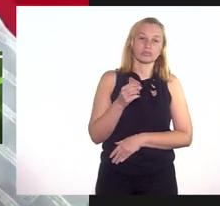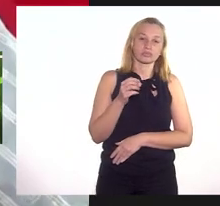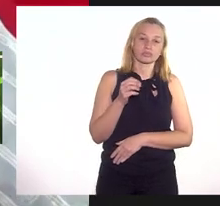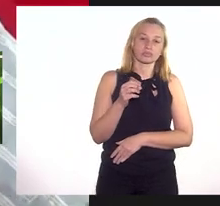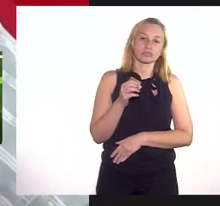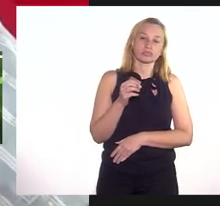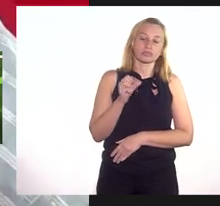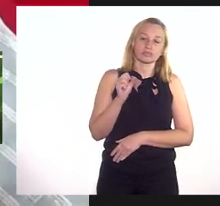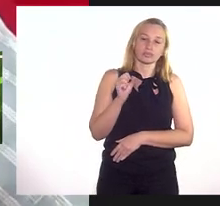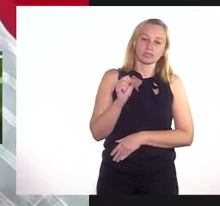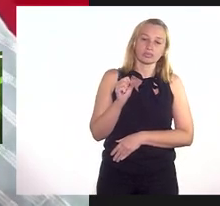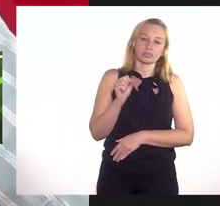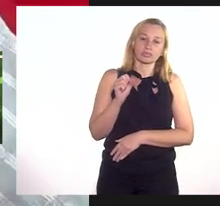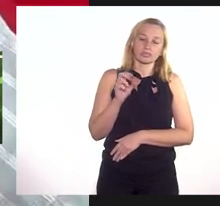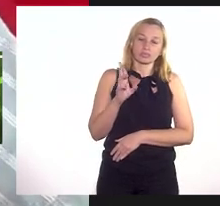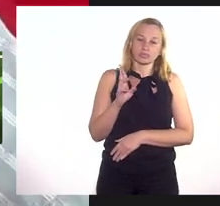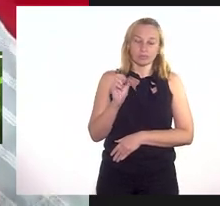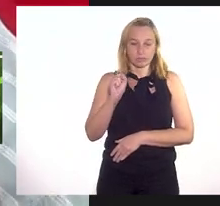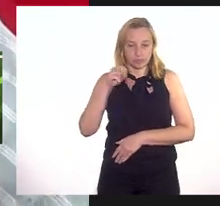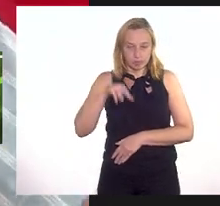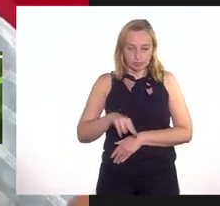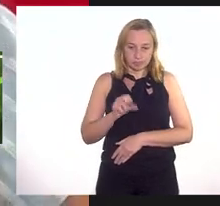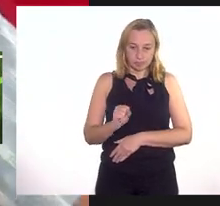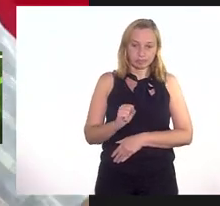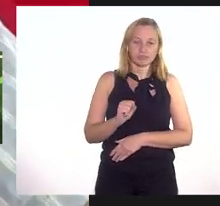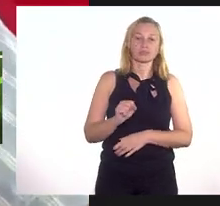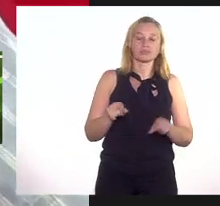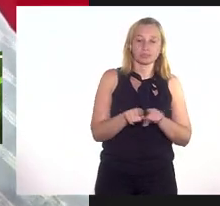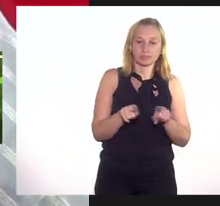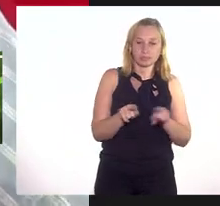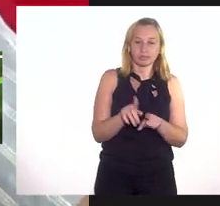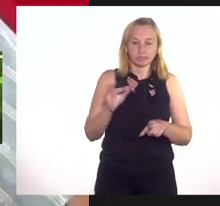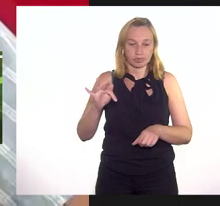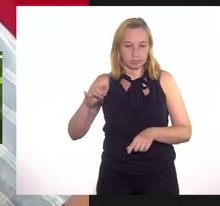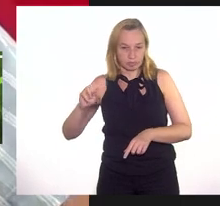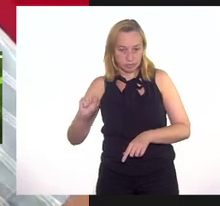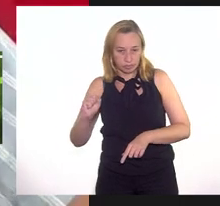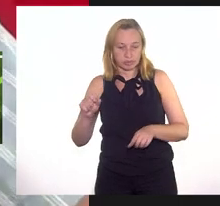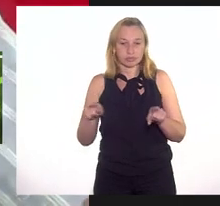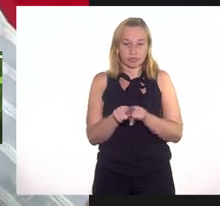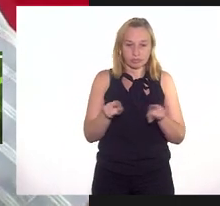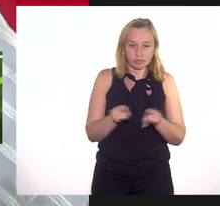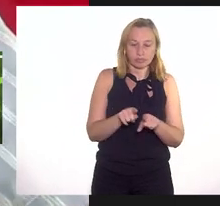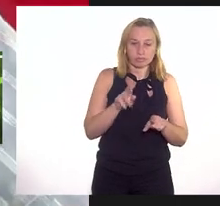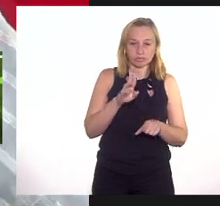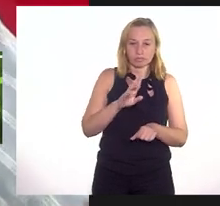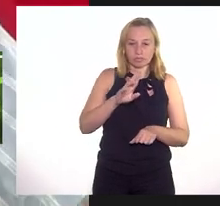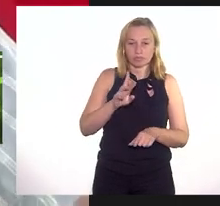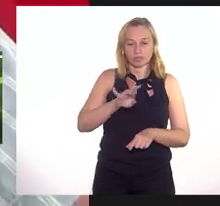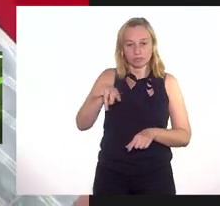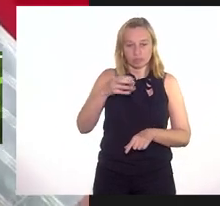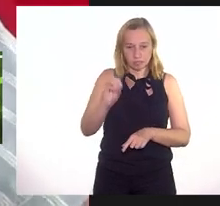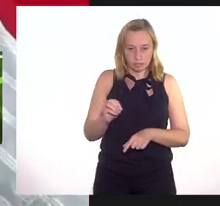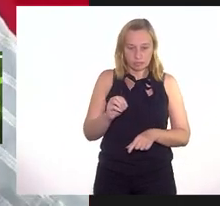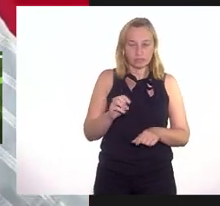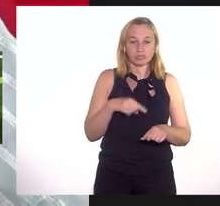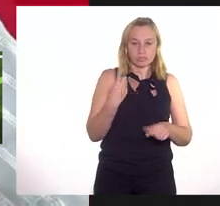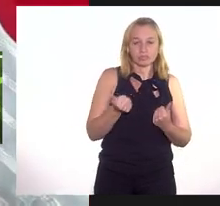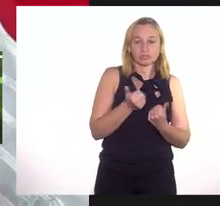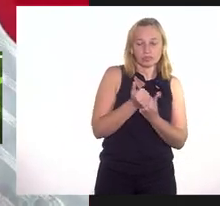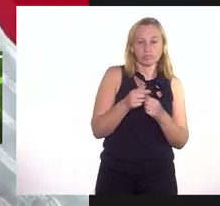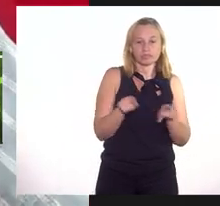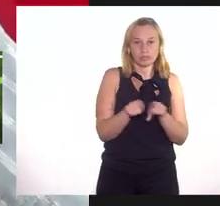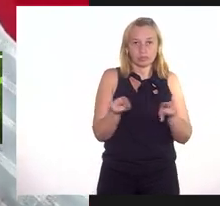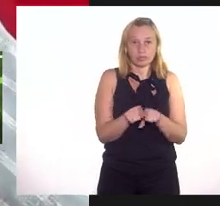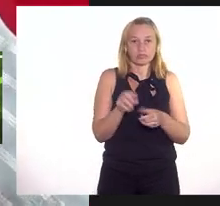UFRJ também tem uma iniciativa, o Clementino Fraga Filho, e a Unirio com o Gafreguini, como a Fernanda falou, e a gente apoia também